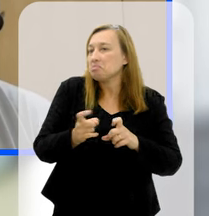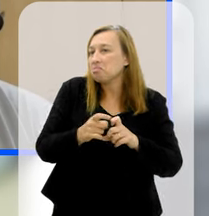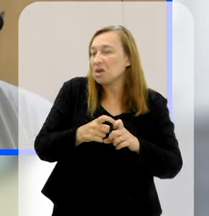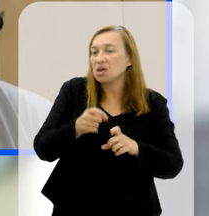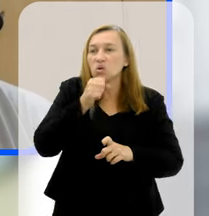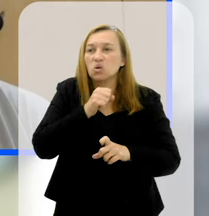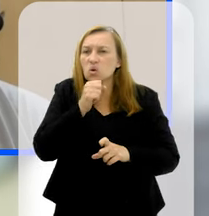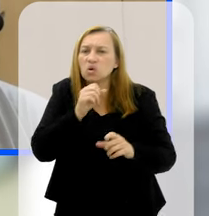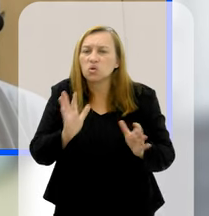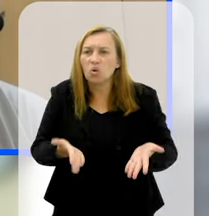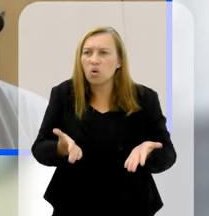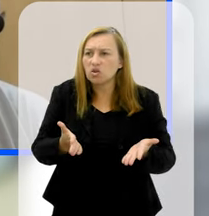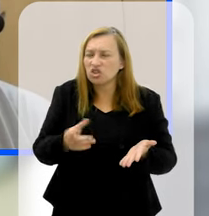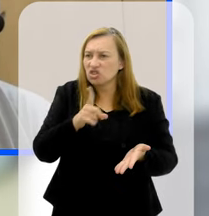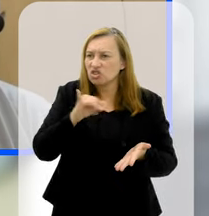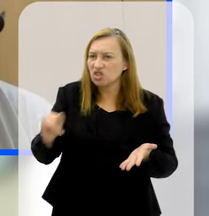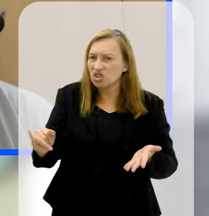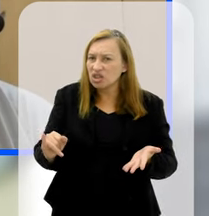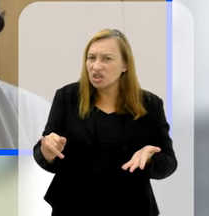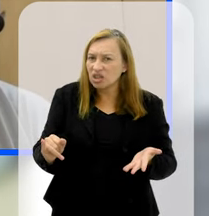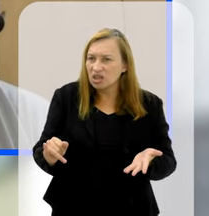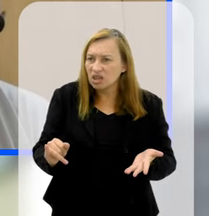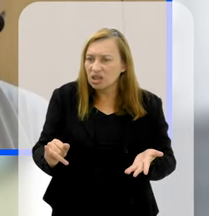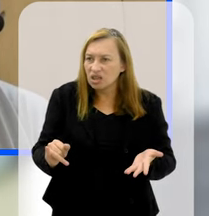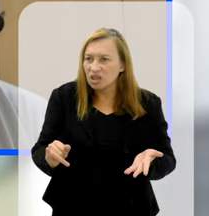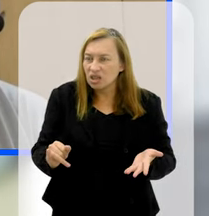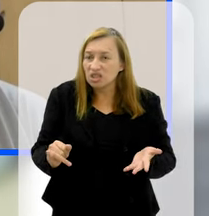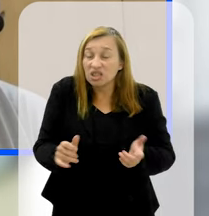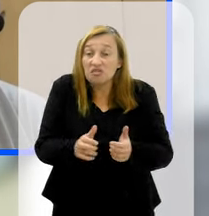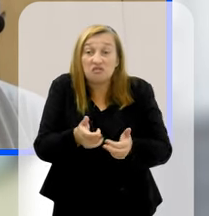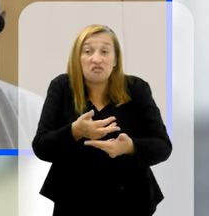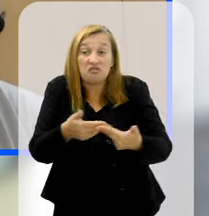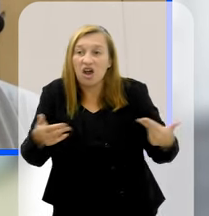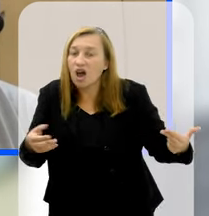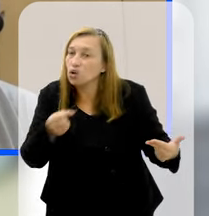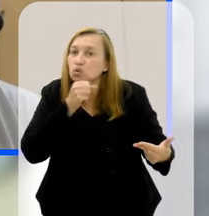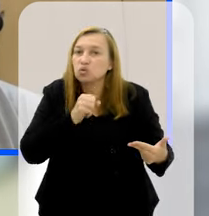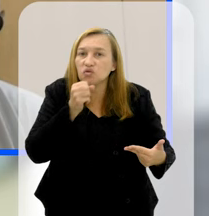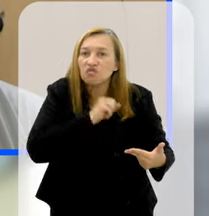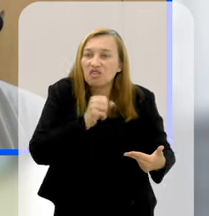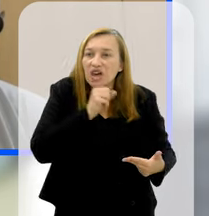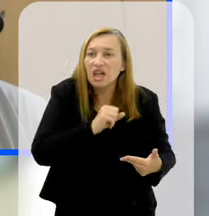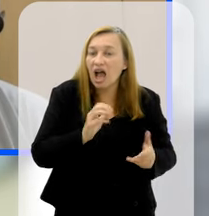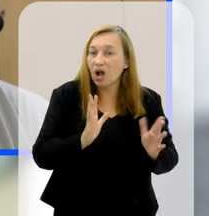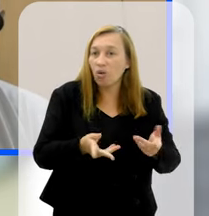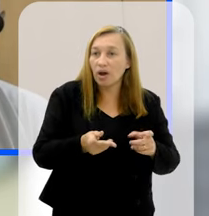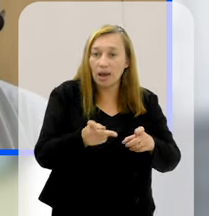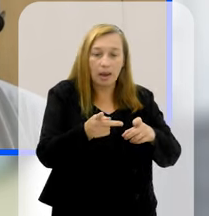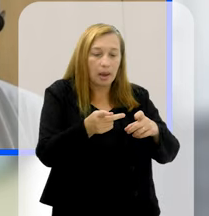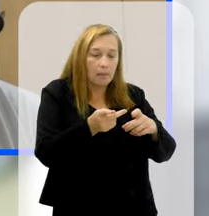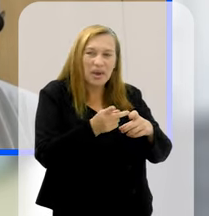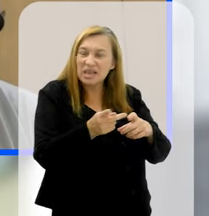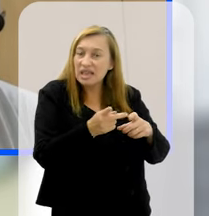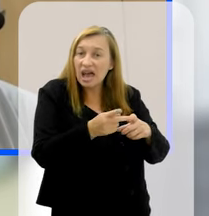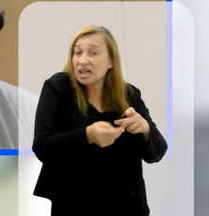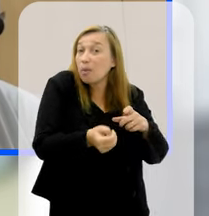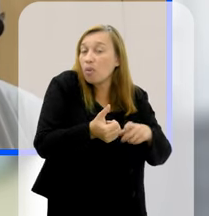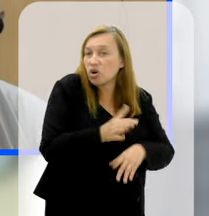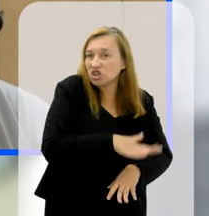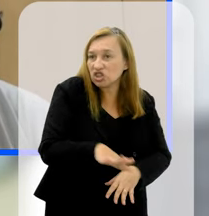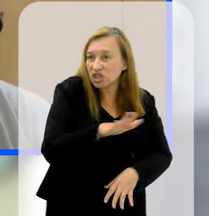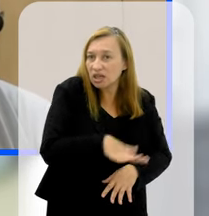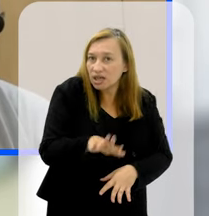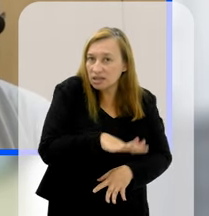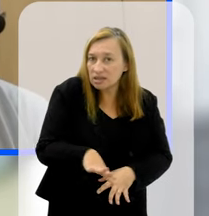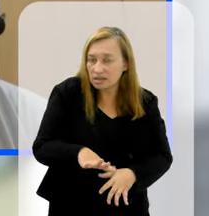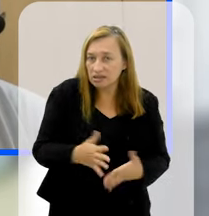um problema, porque tem poucas crianças. Agora, geriatra, não. Você tem um conjunto, né, que não para de crescer, e